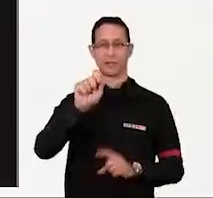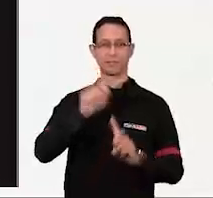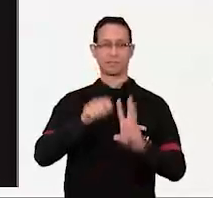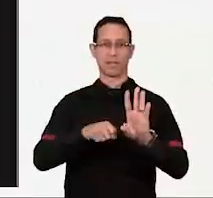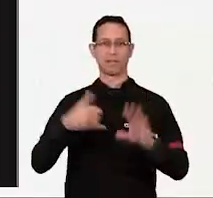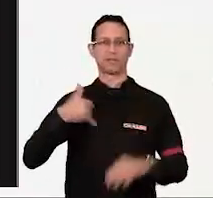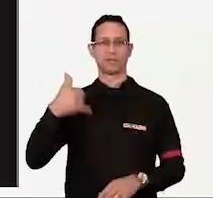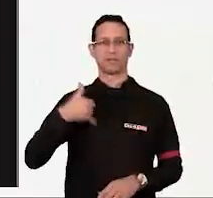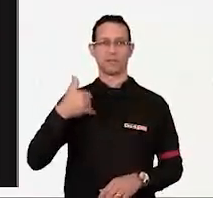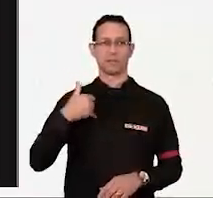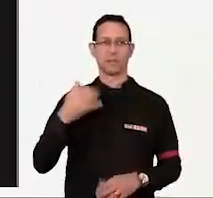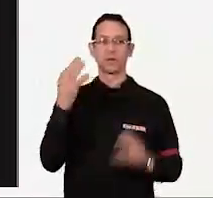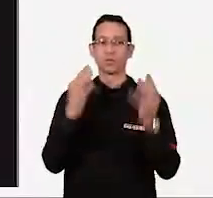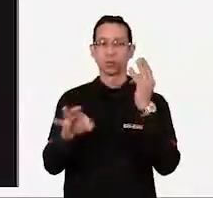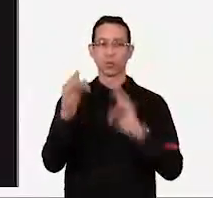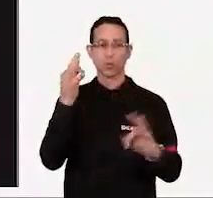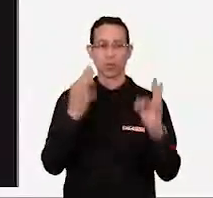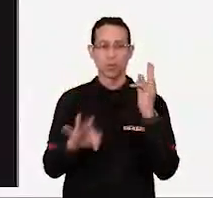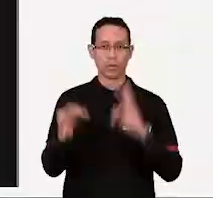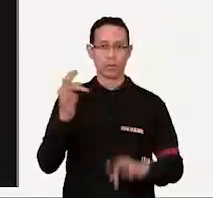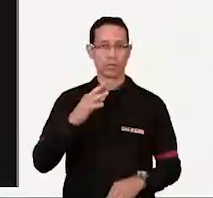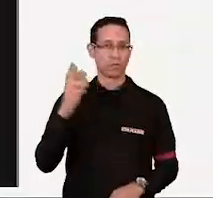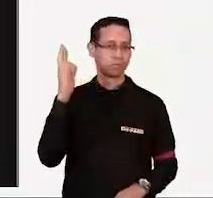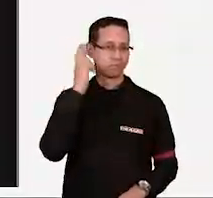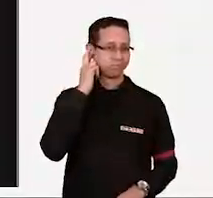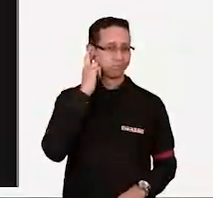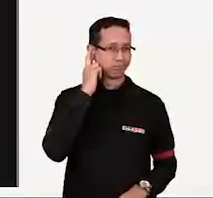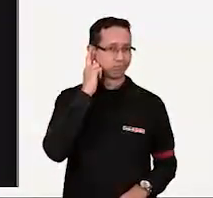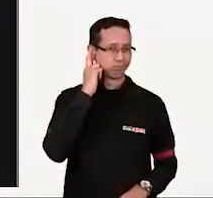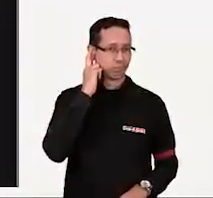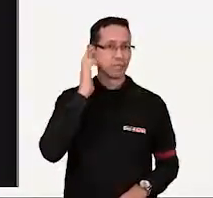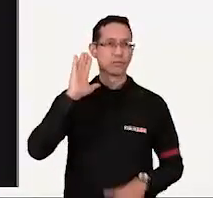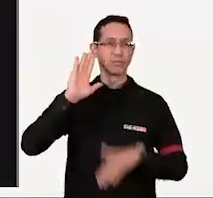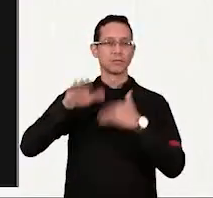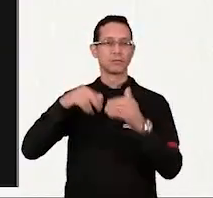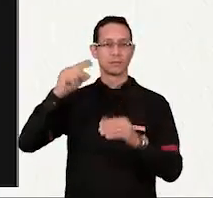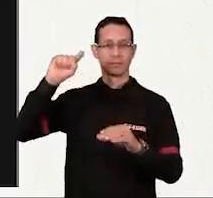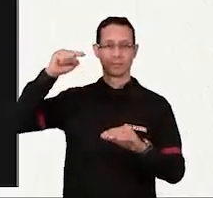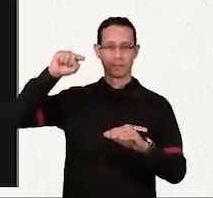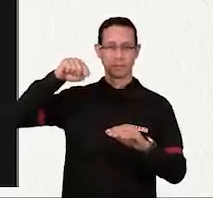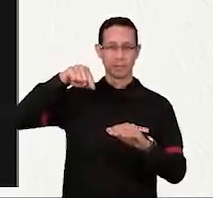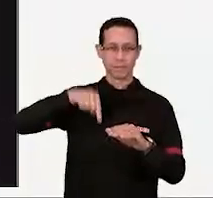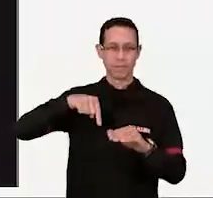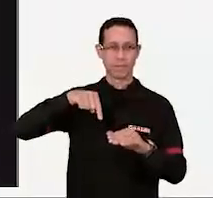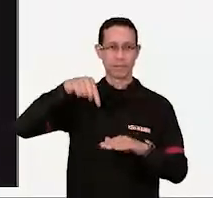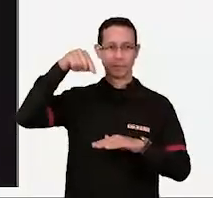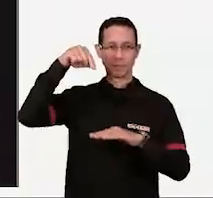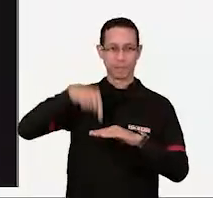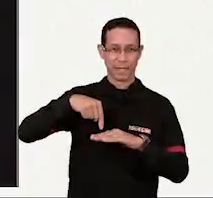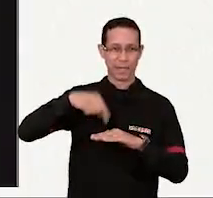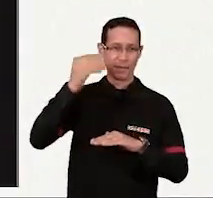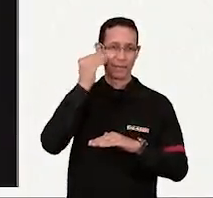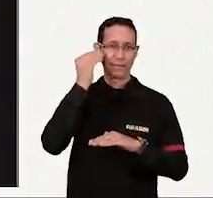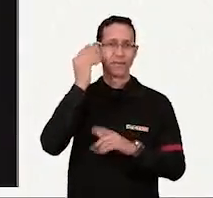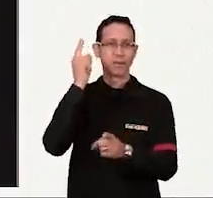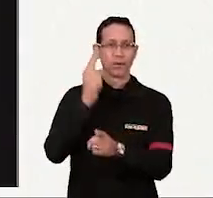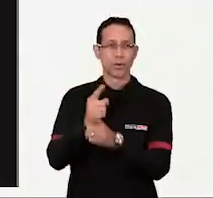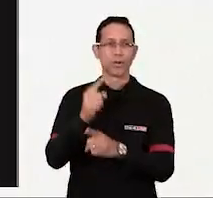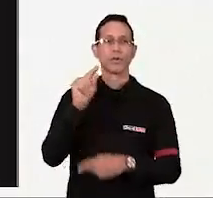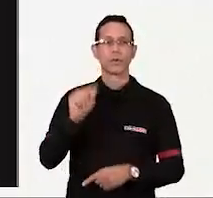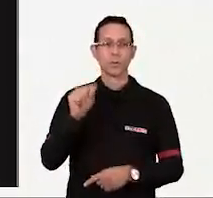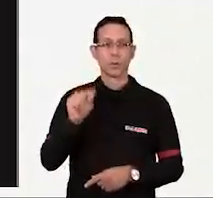o histórico era dor e surdez, e quando você chega lá embaixo no tímpano, né, você vai encontrar o